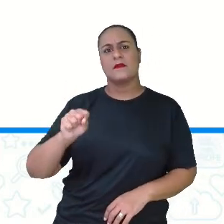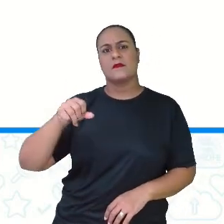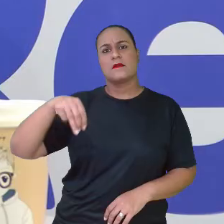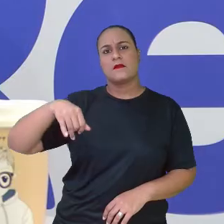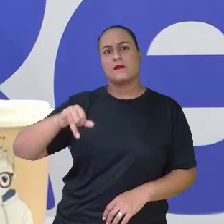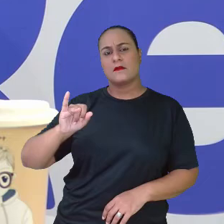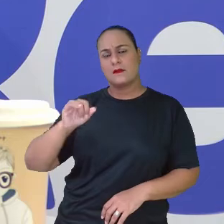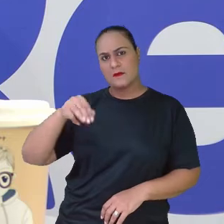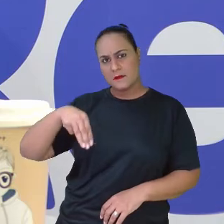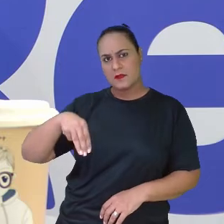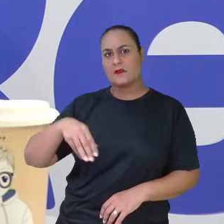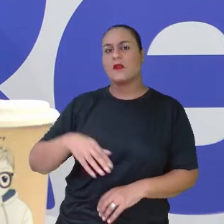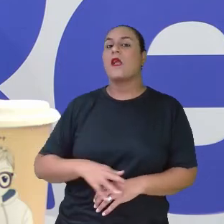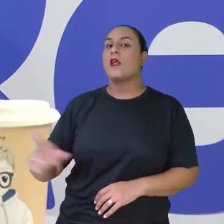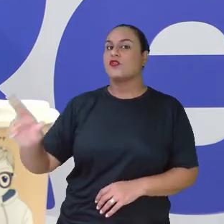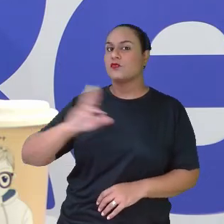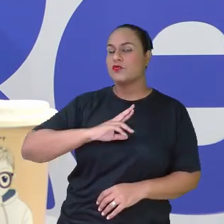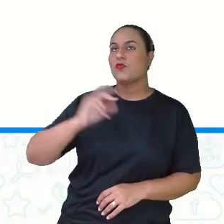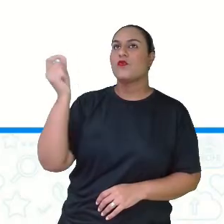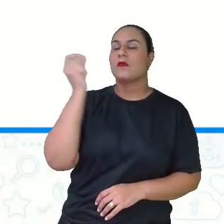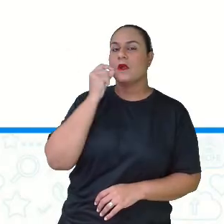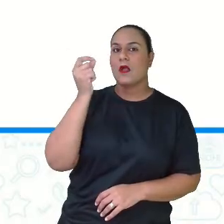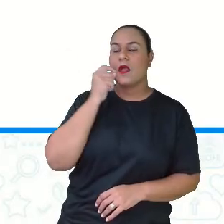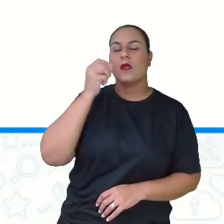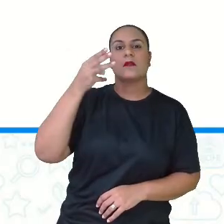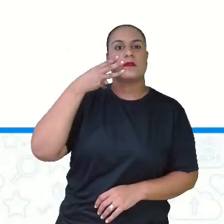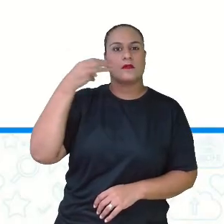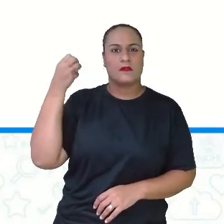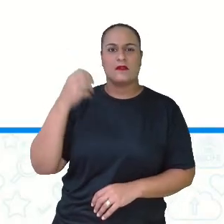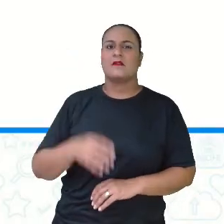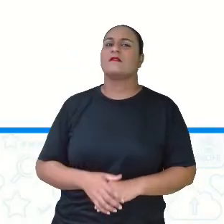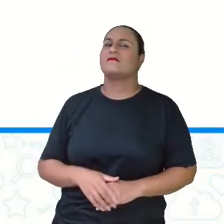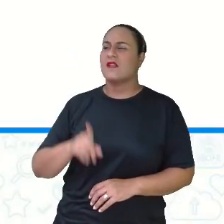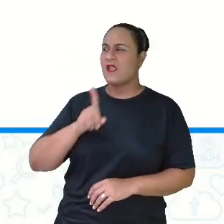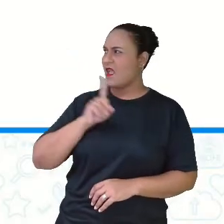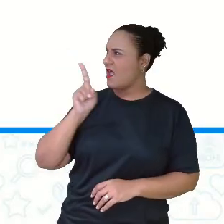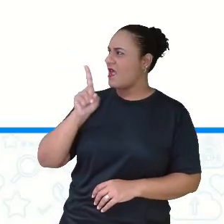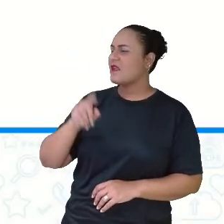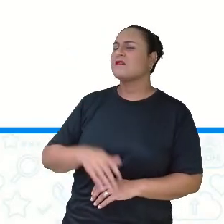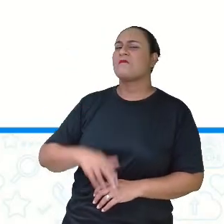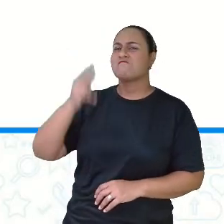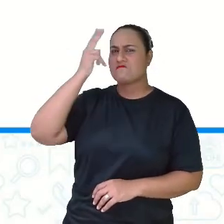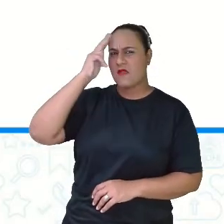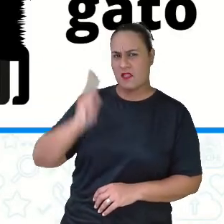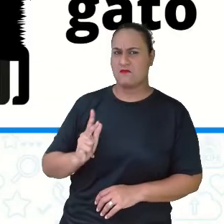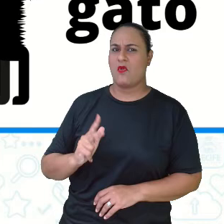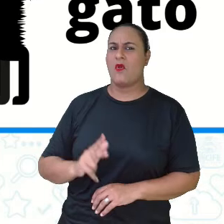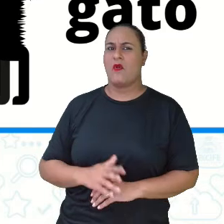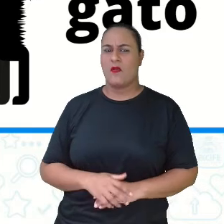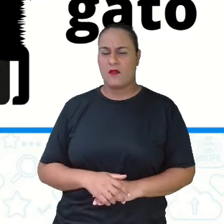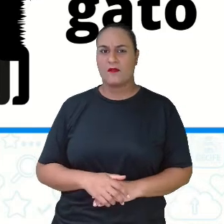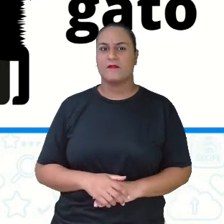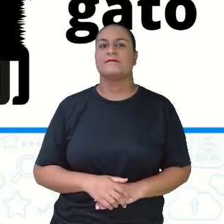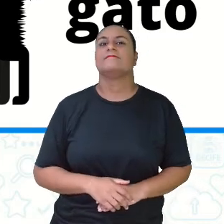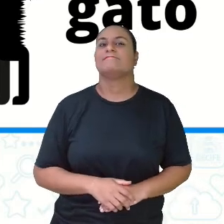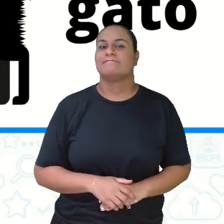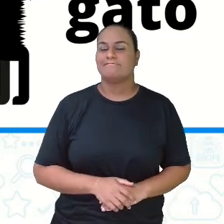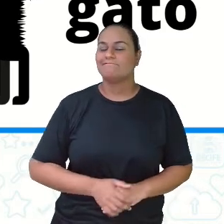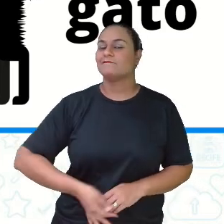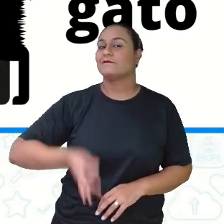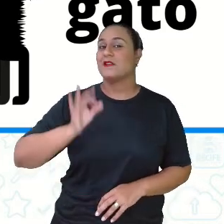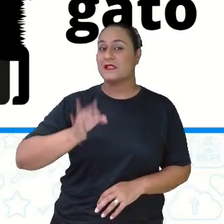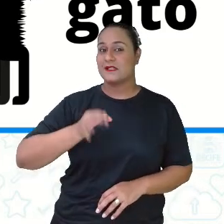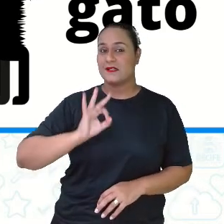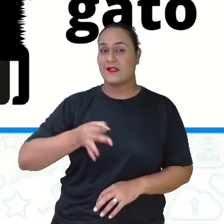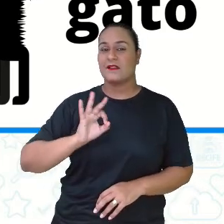ó, rato e gato. Eita, que essa Yasmin é medonha também, viu, Mauriceia? Verdade, e tá